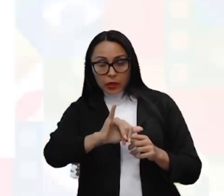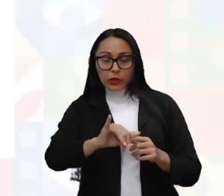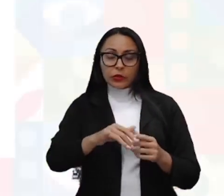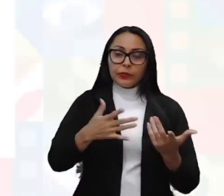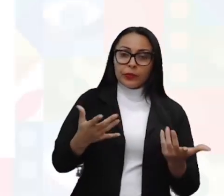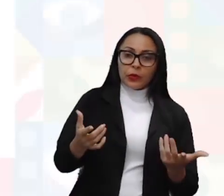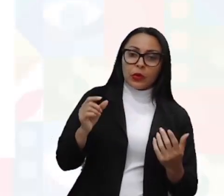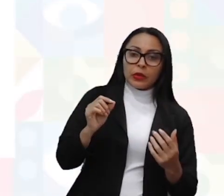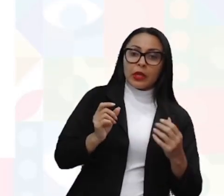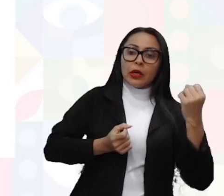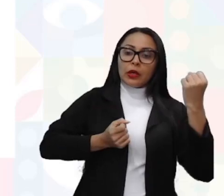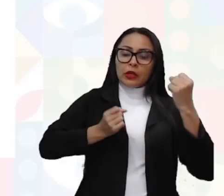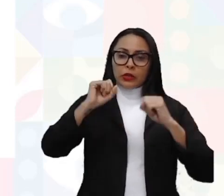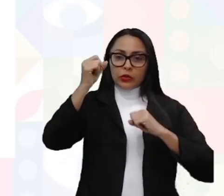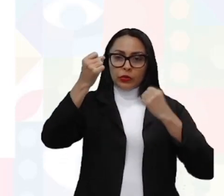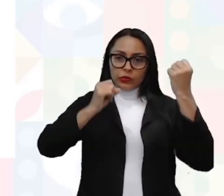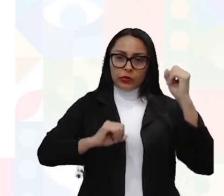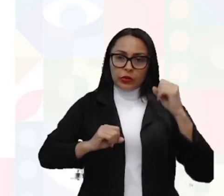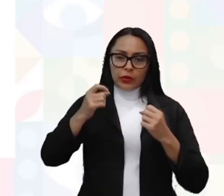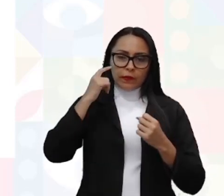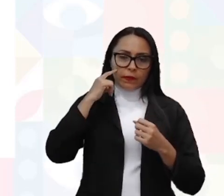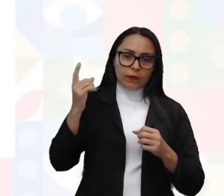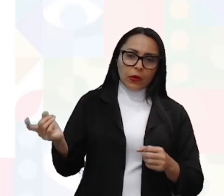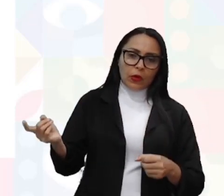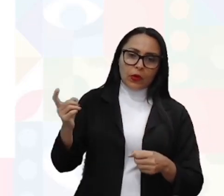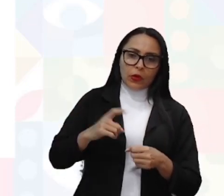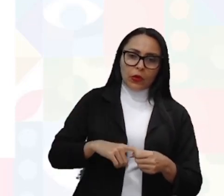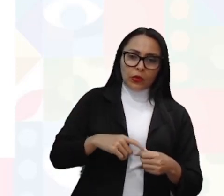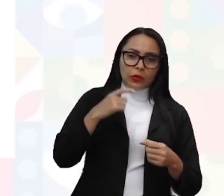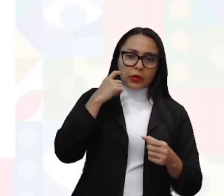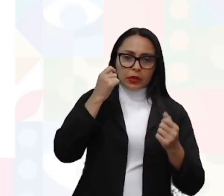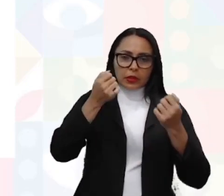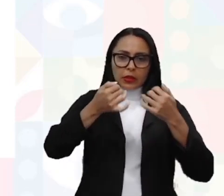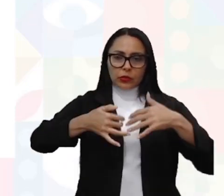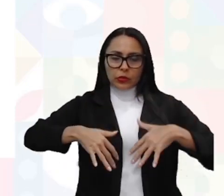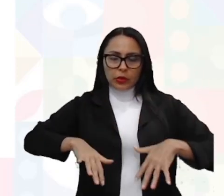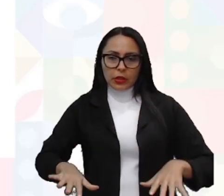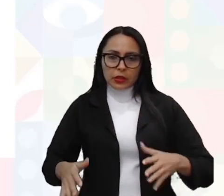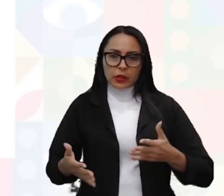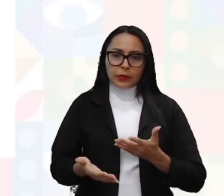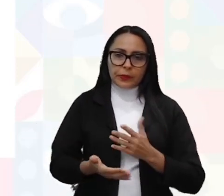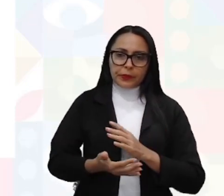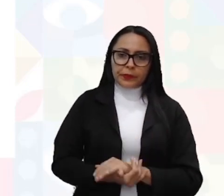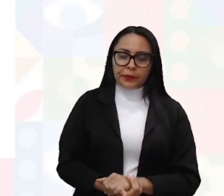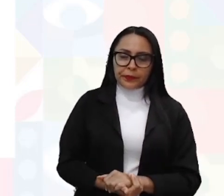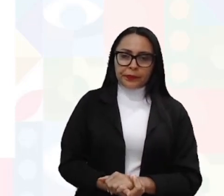a indústria, que a produção volte à natureza para buscar matéria-prima